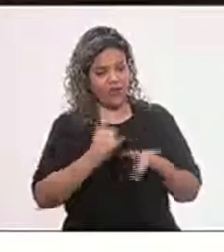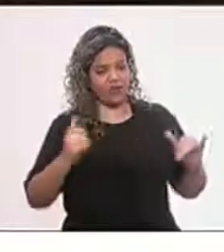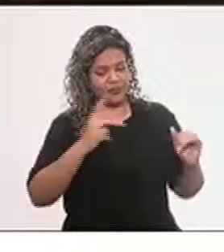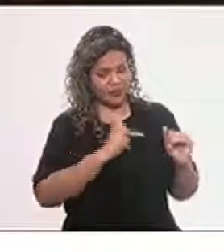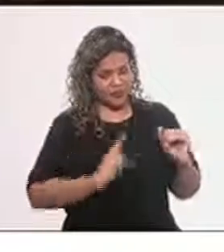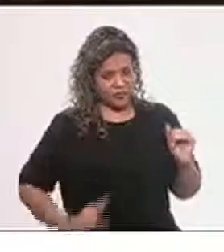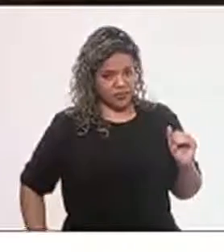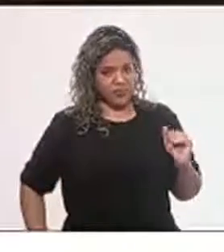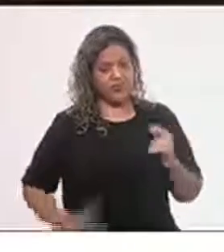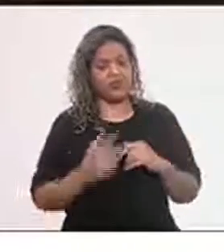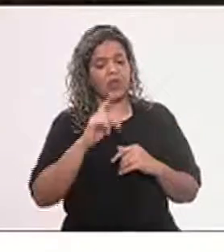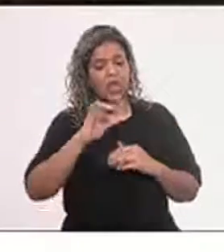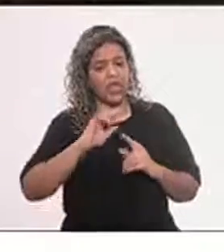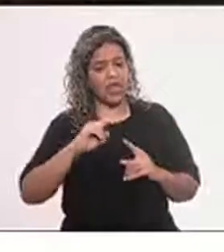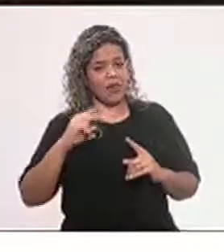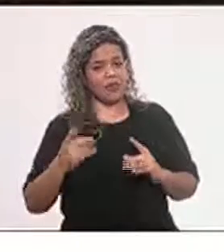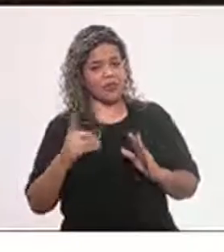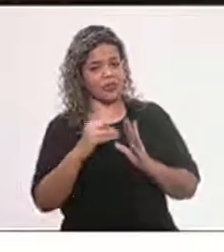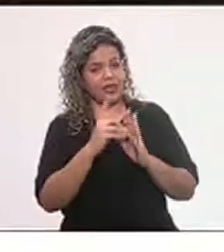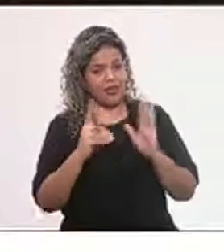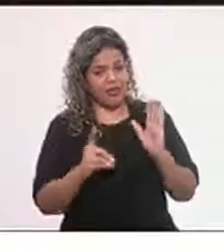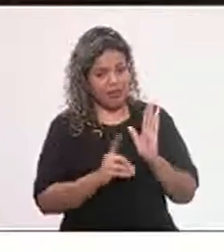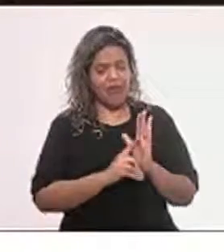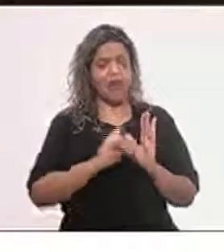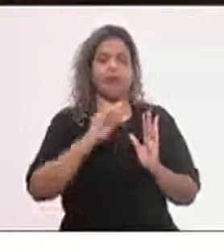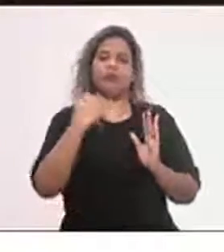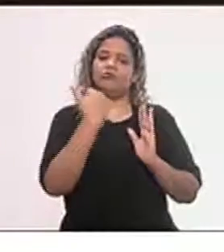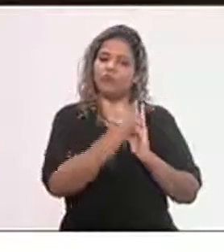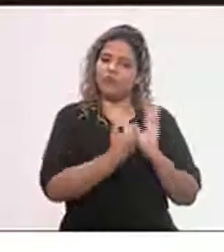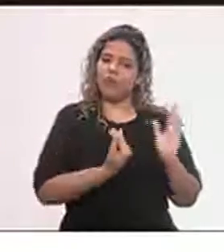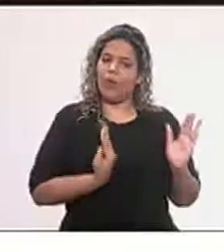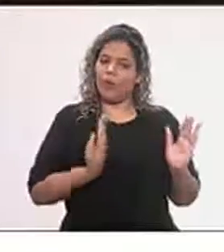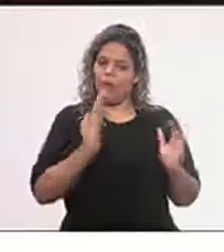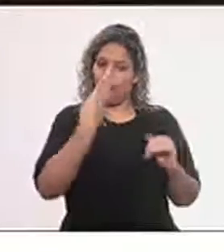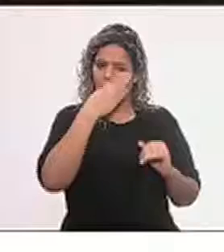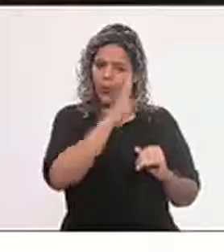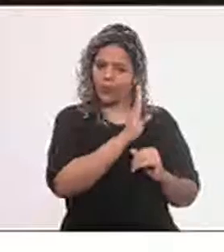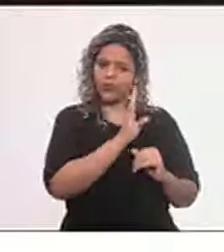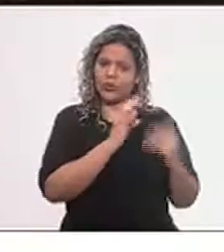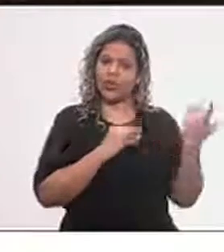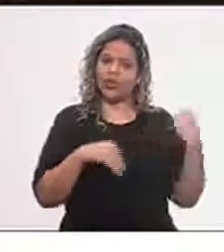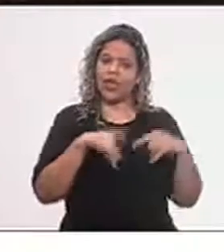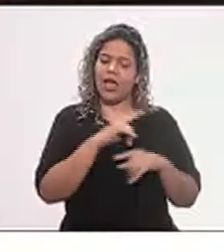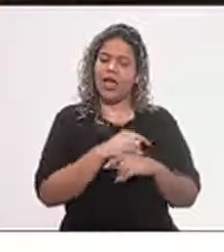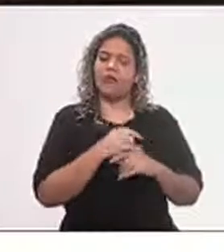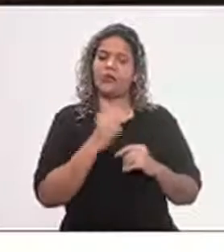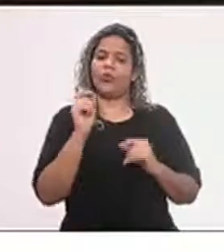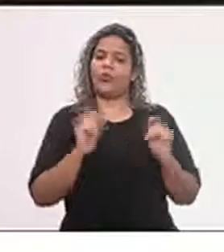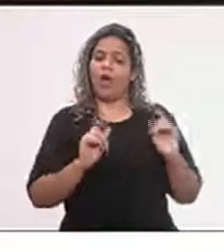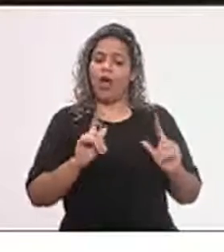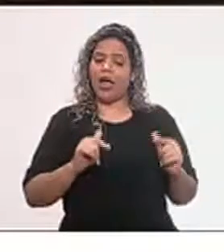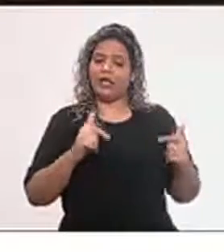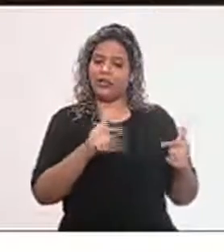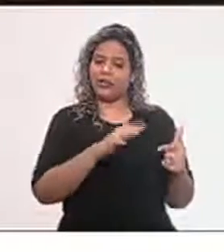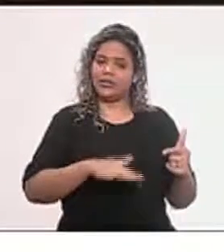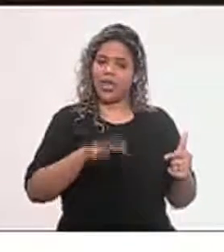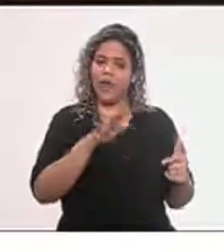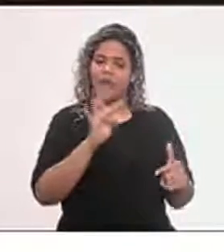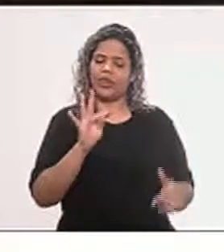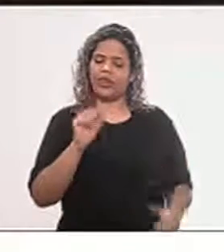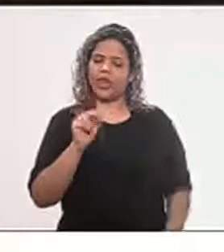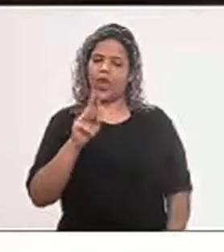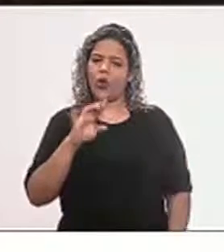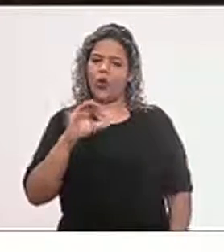que após o decreto do belicista Bolsonaro, as ações da